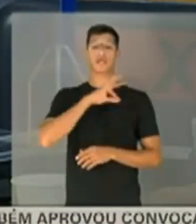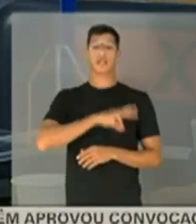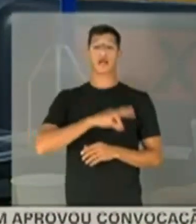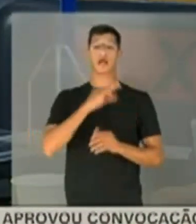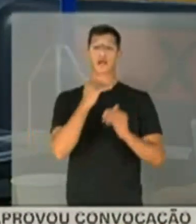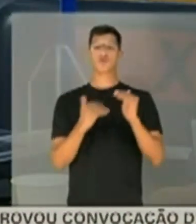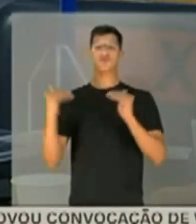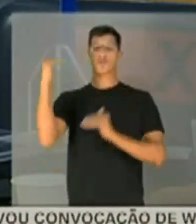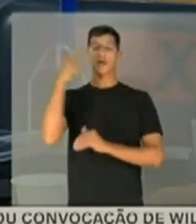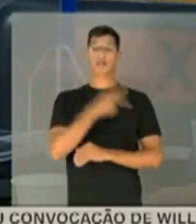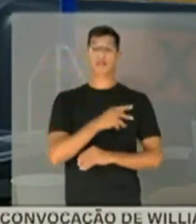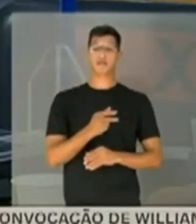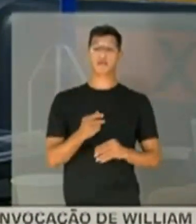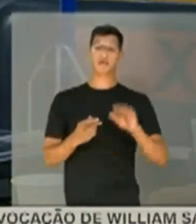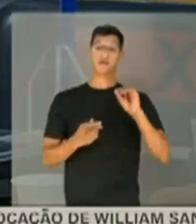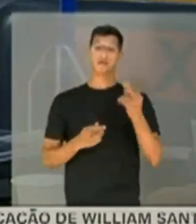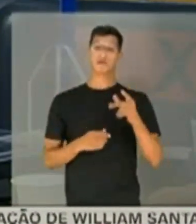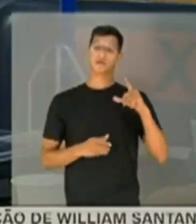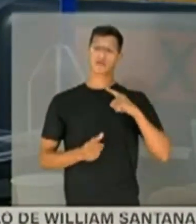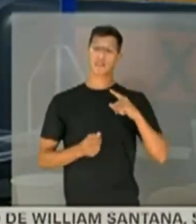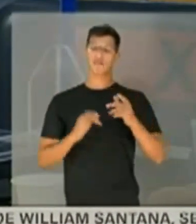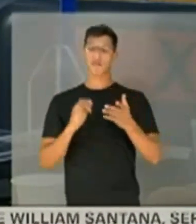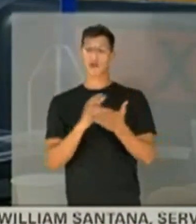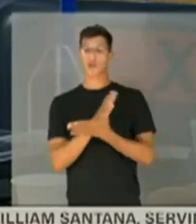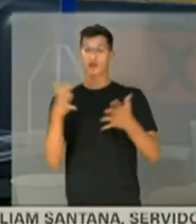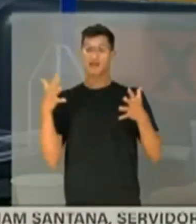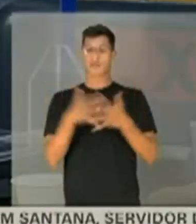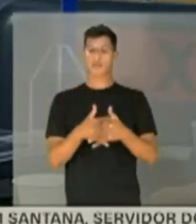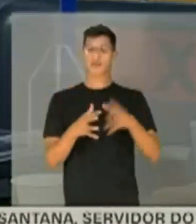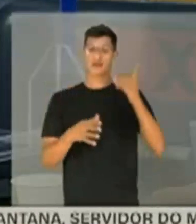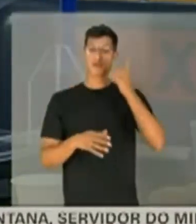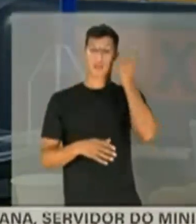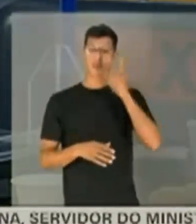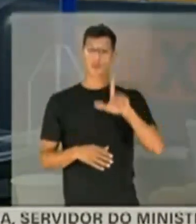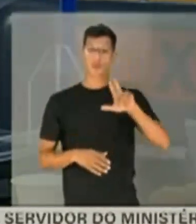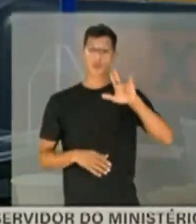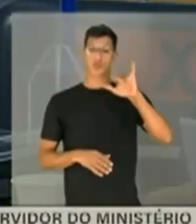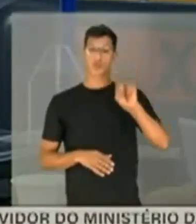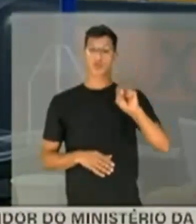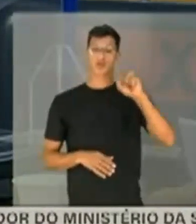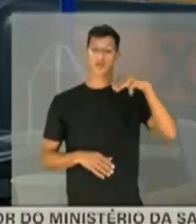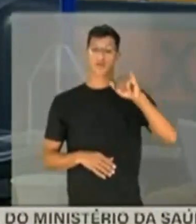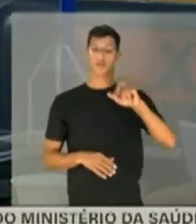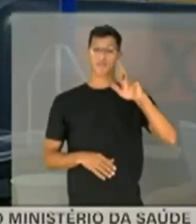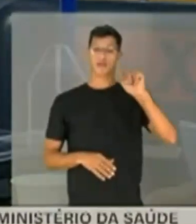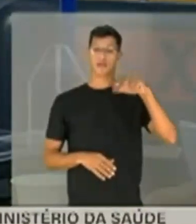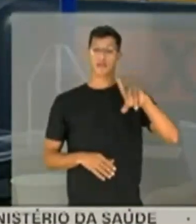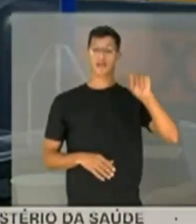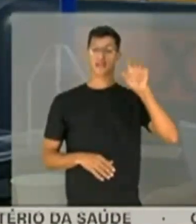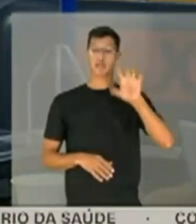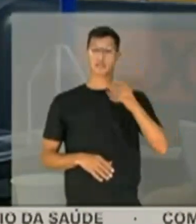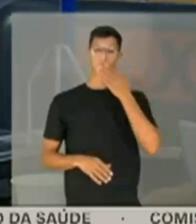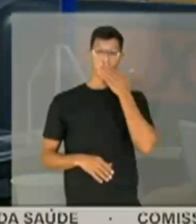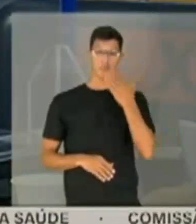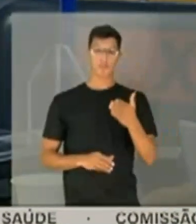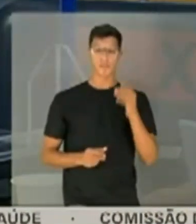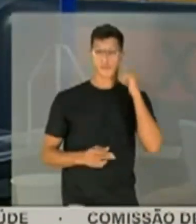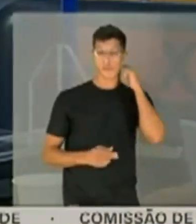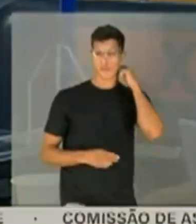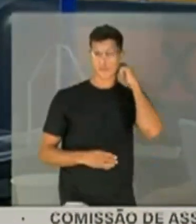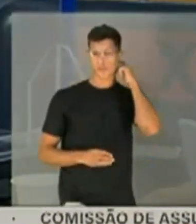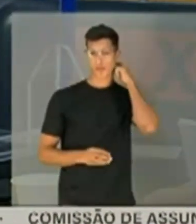cargo pleiteado? Houve alguma interferência do deputado Luiz Miranda nesse pedido?